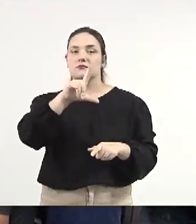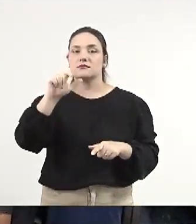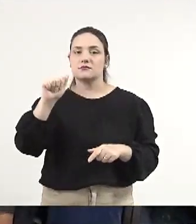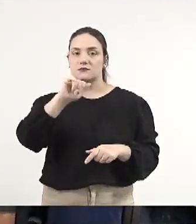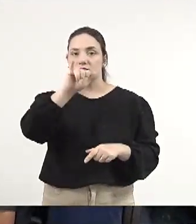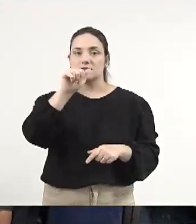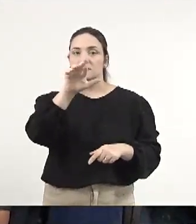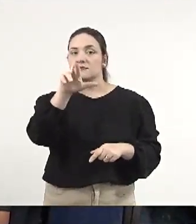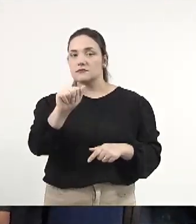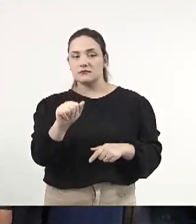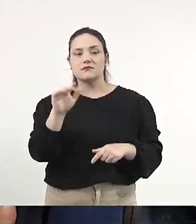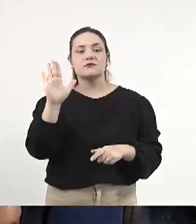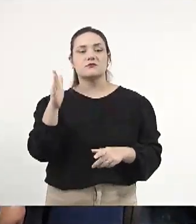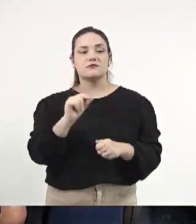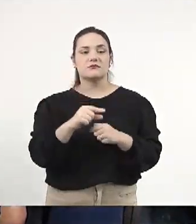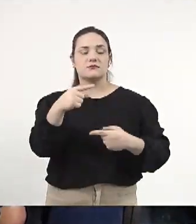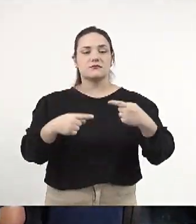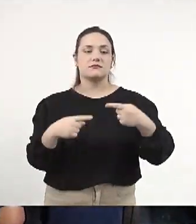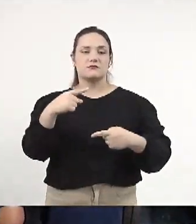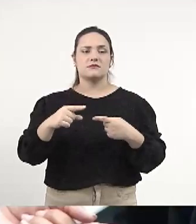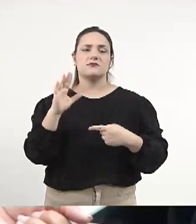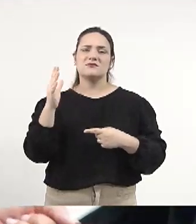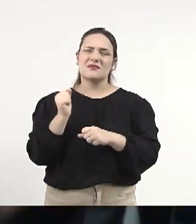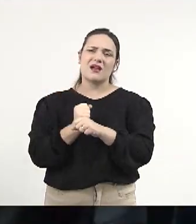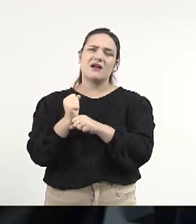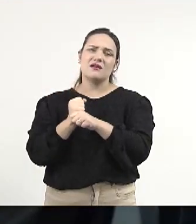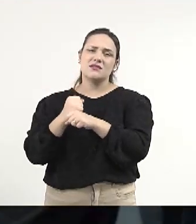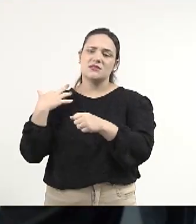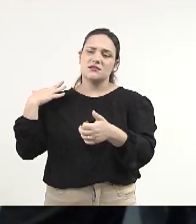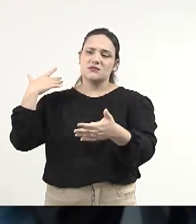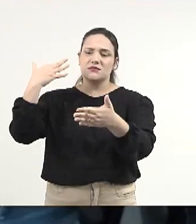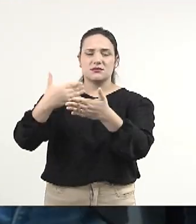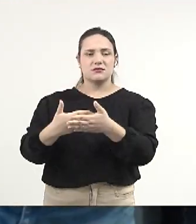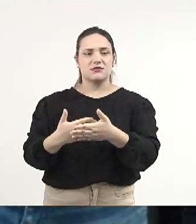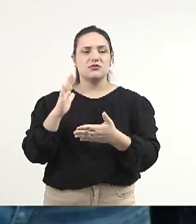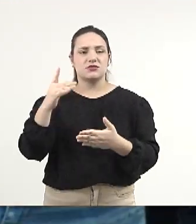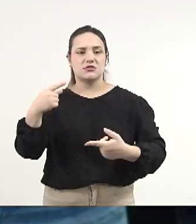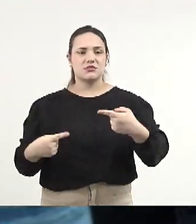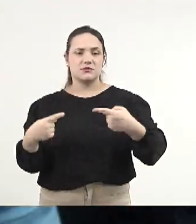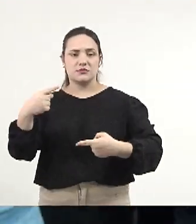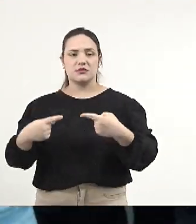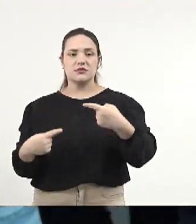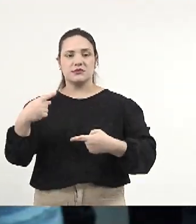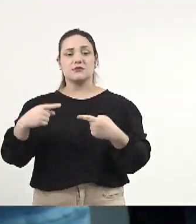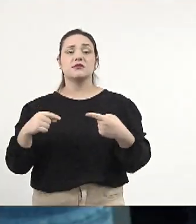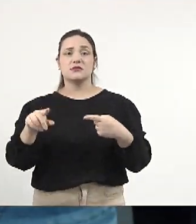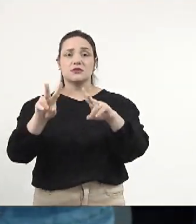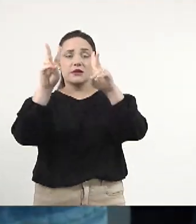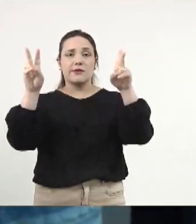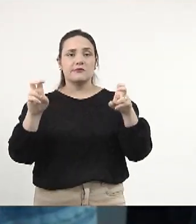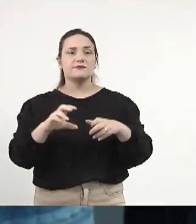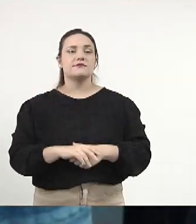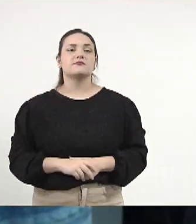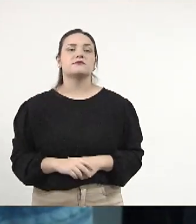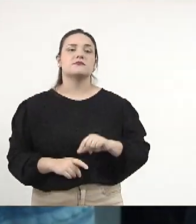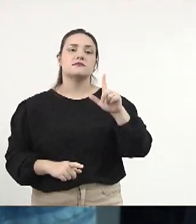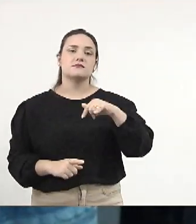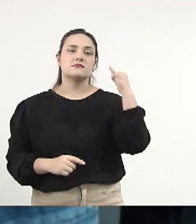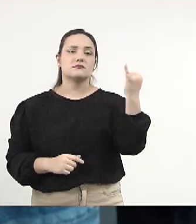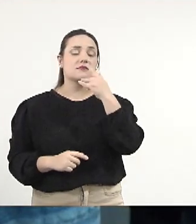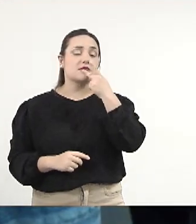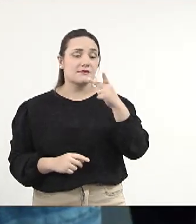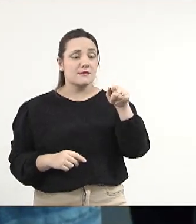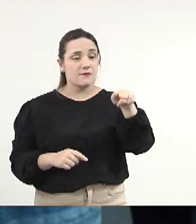que já fazia esse debate há anos na cidade. A gente vem debatendo essa situação. É importante lembrar que